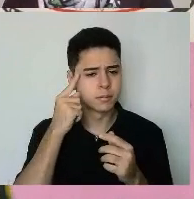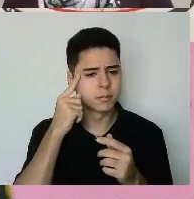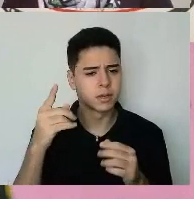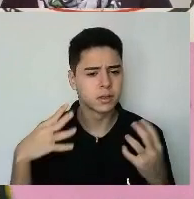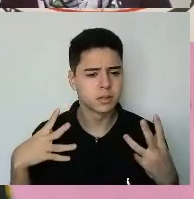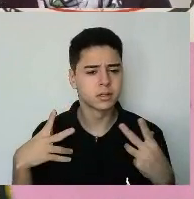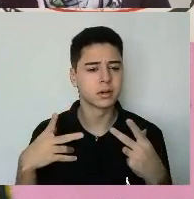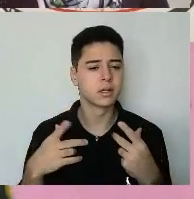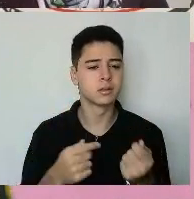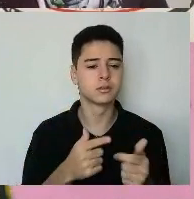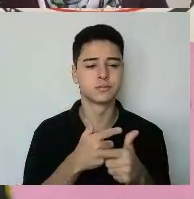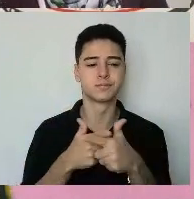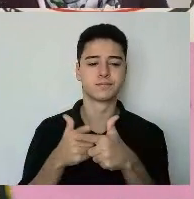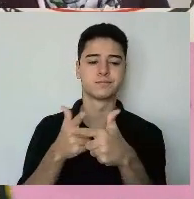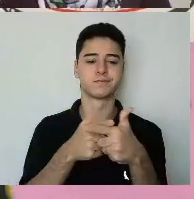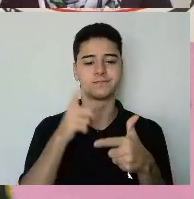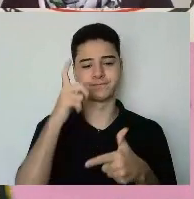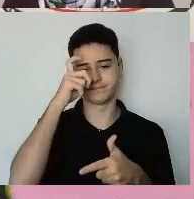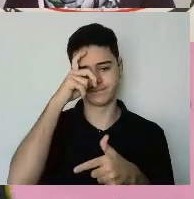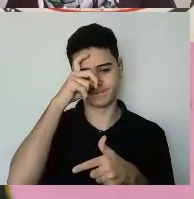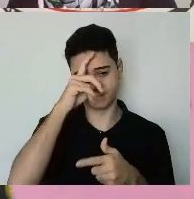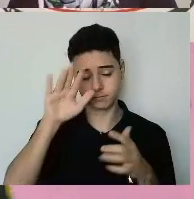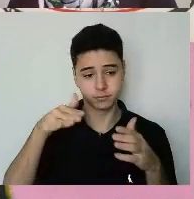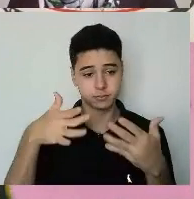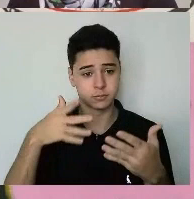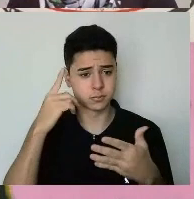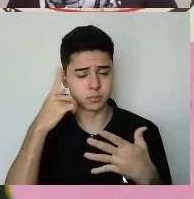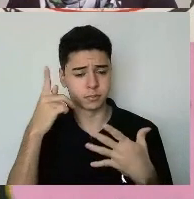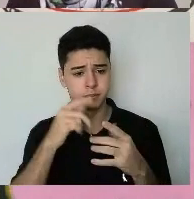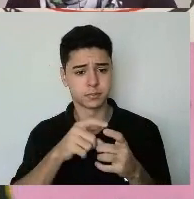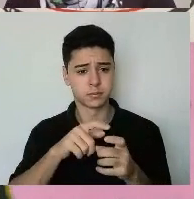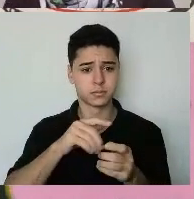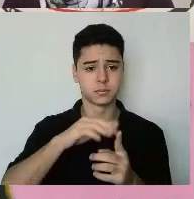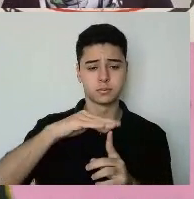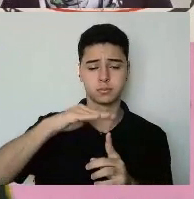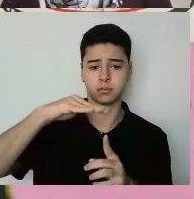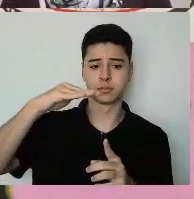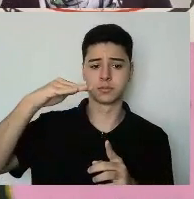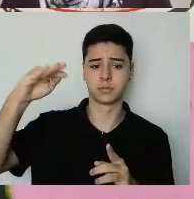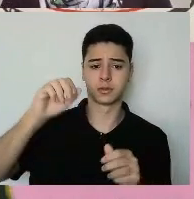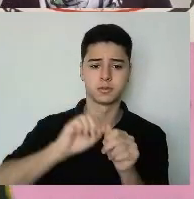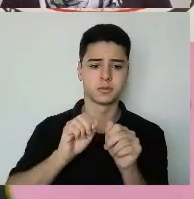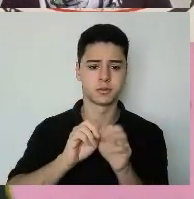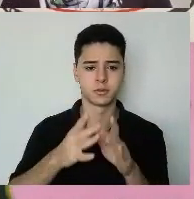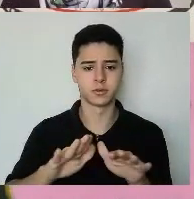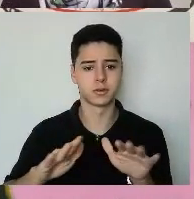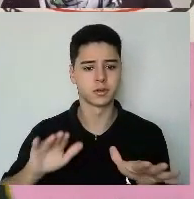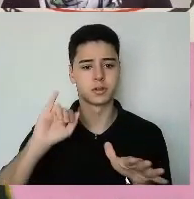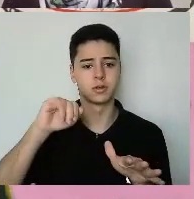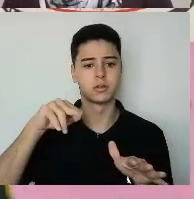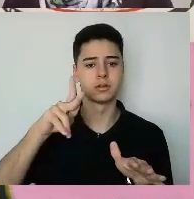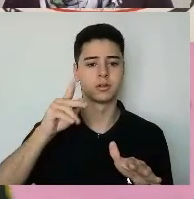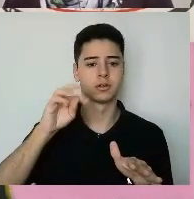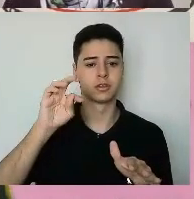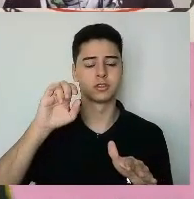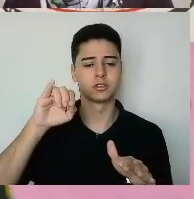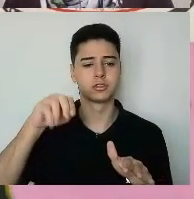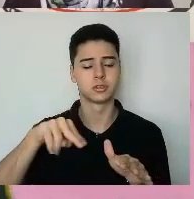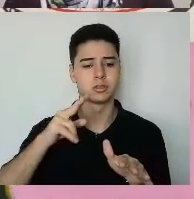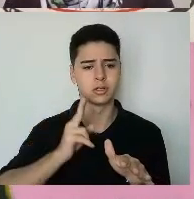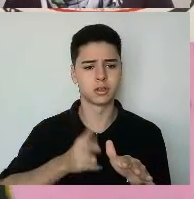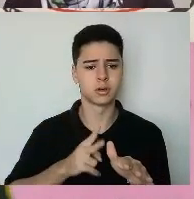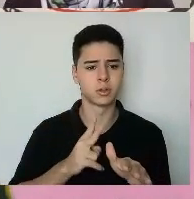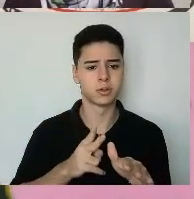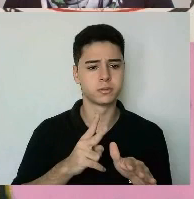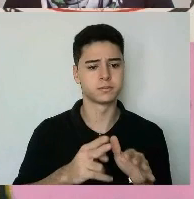problematizações, tá? Nesse caso, é a imensa, fica nos Jardins do Inhotim, tá? E essa sequência